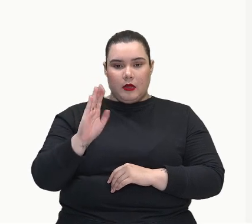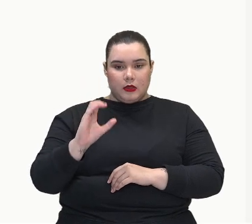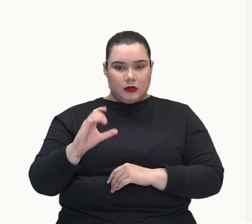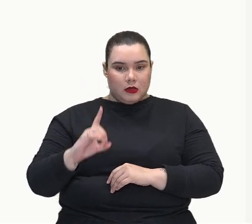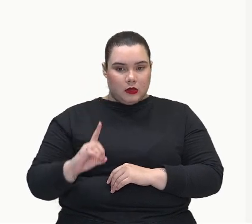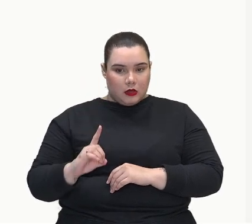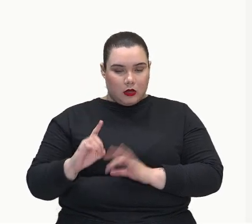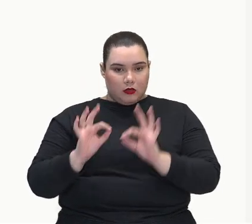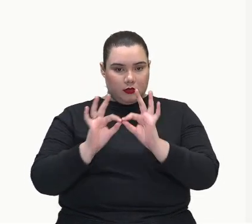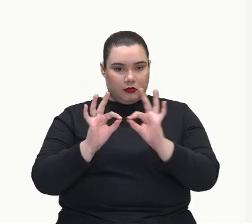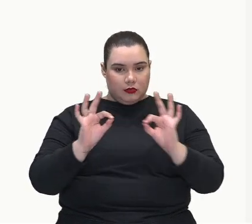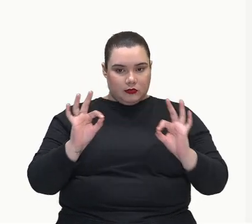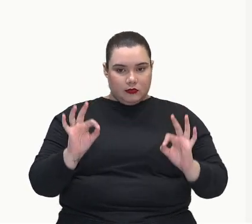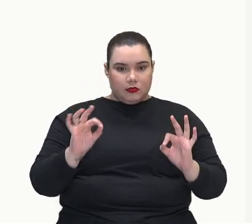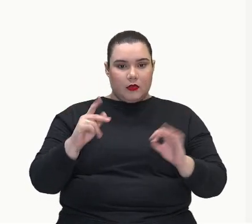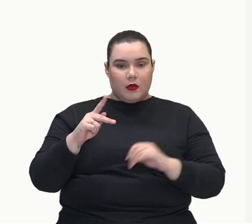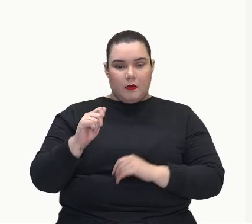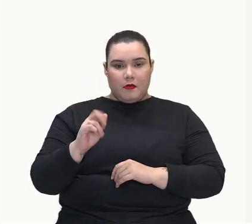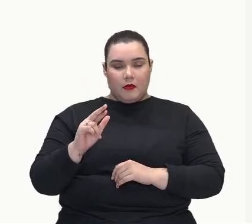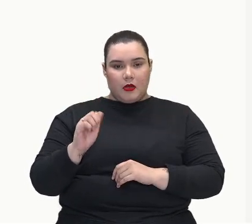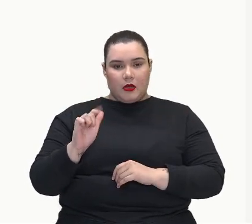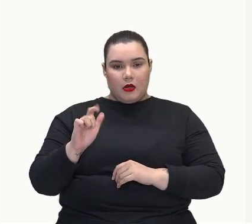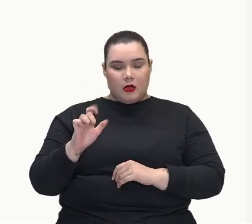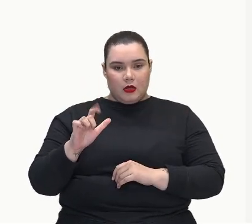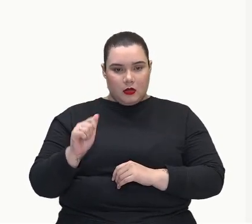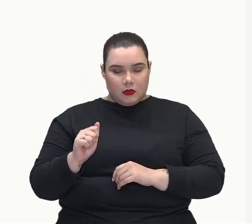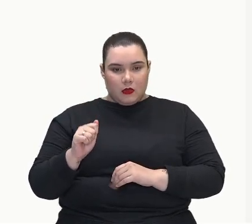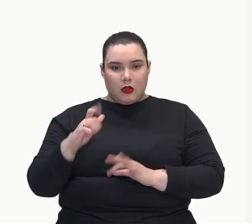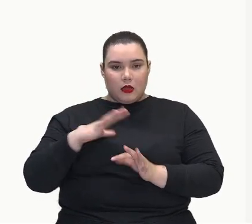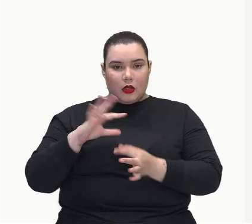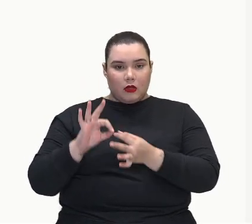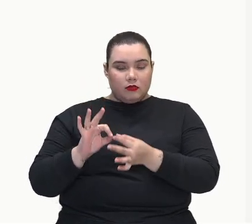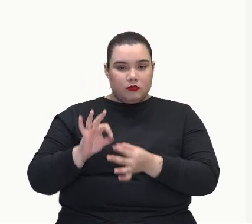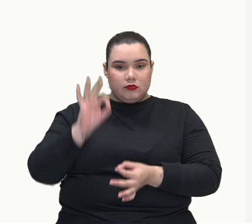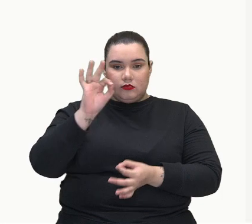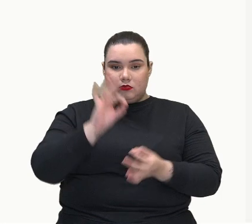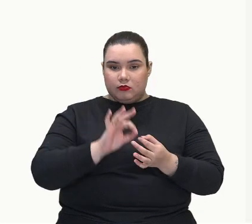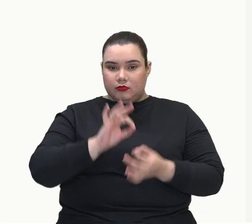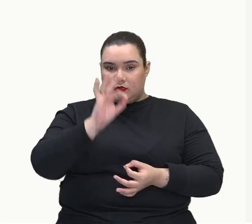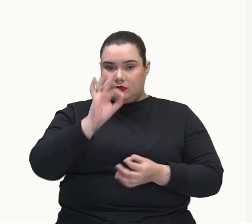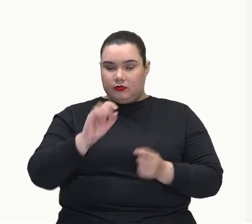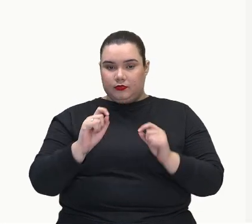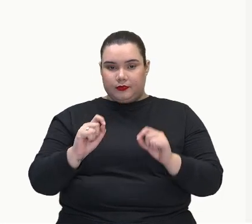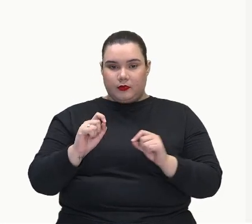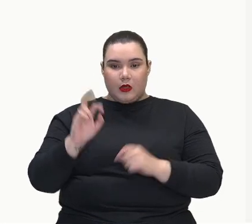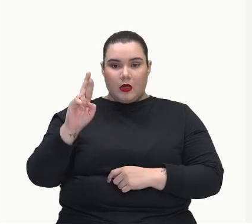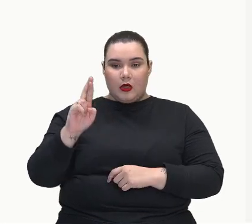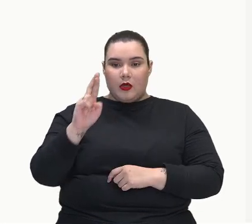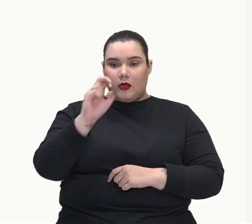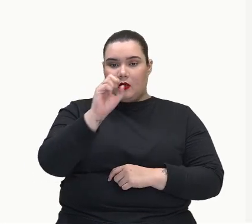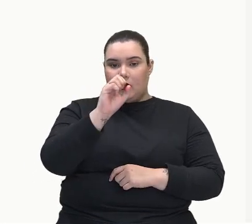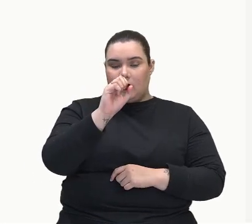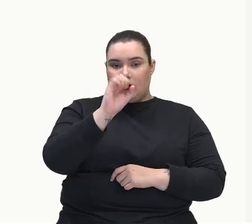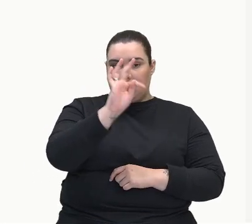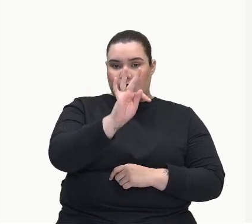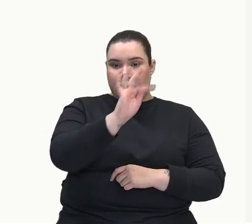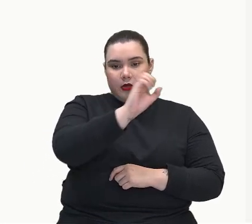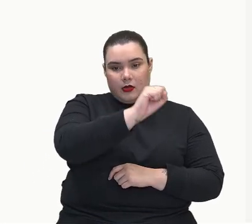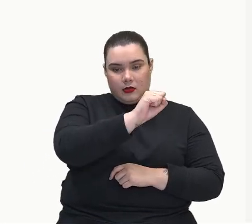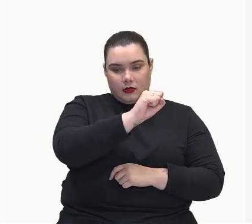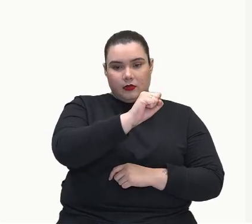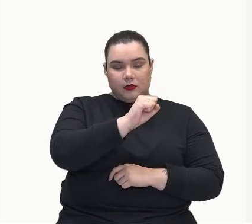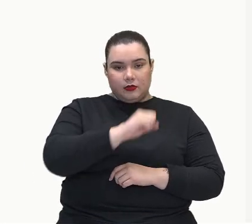D, que são retas paralelas. Elas estão cortadas pelas transversais R, T e S.